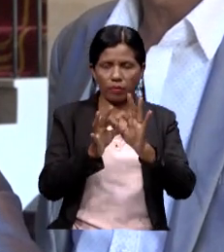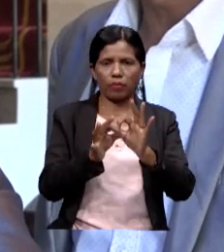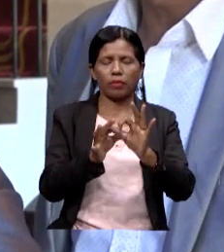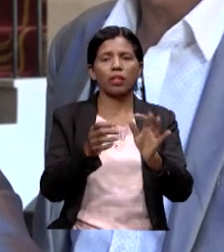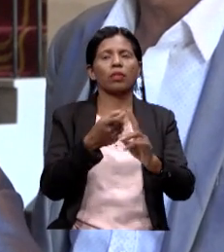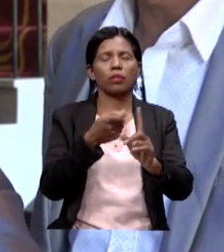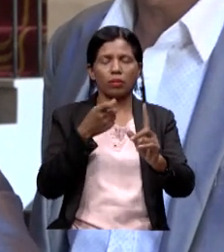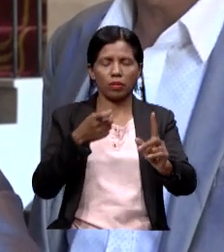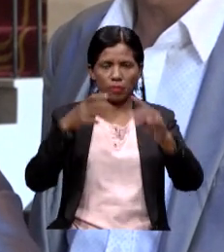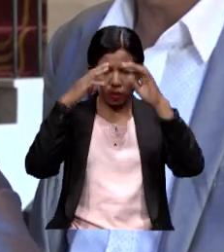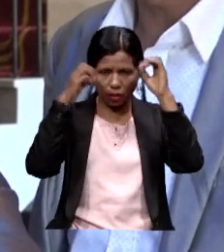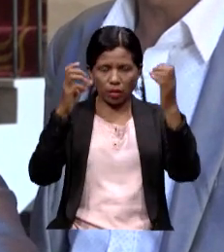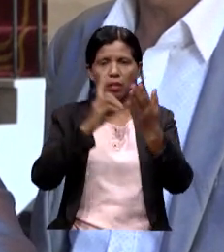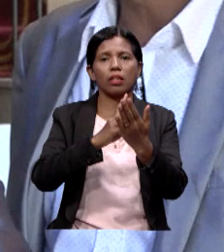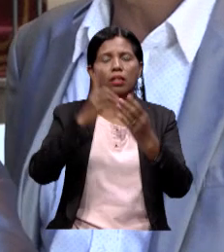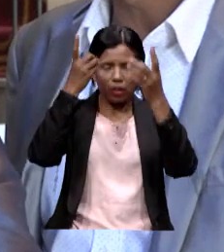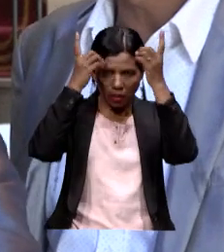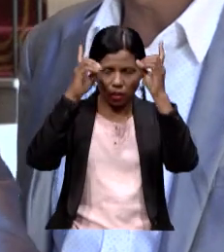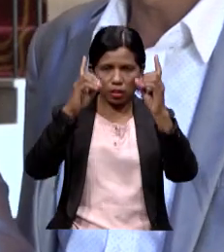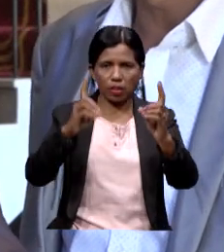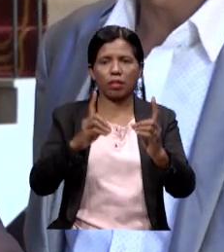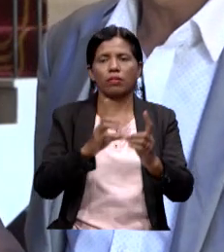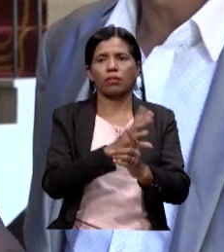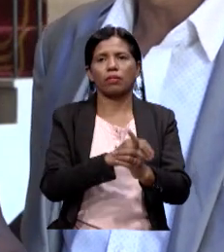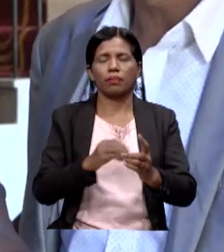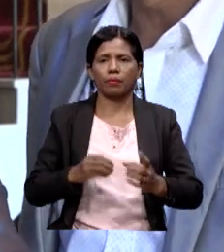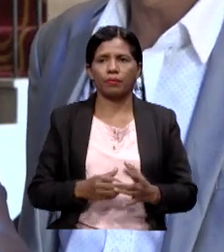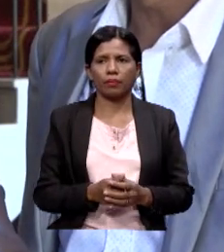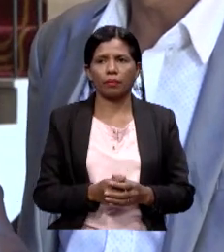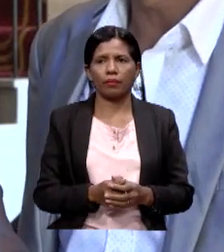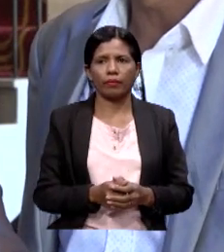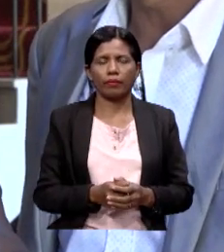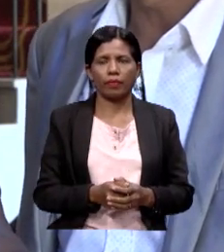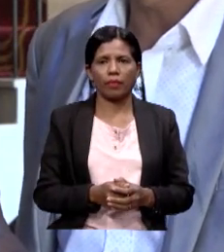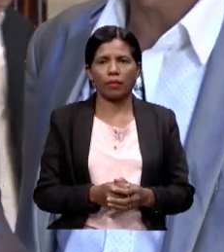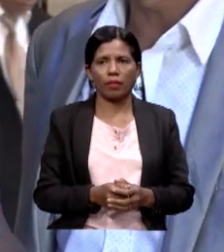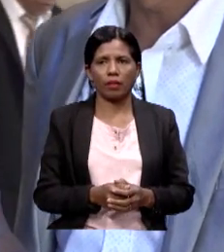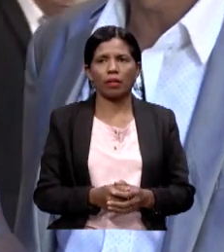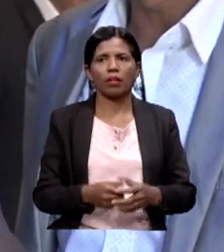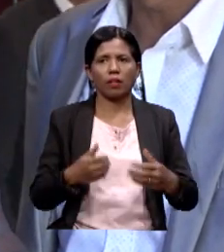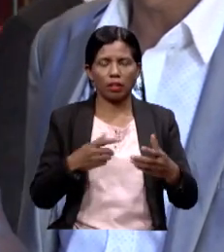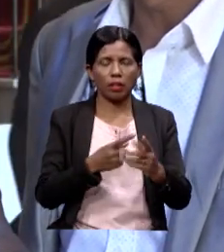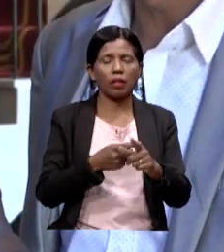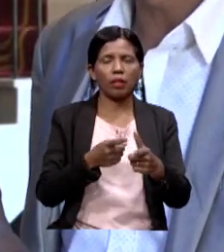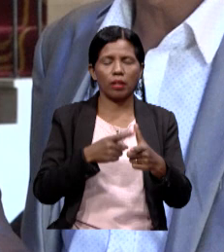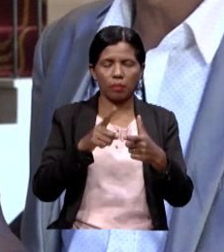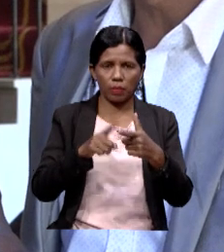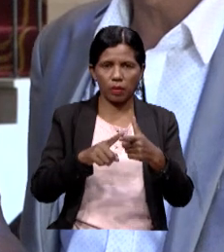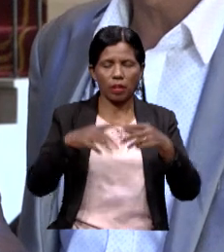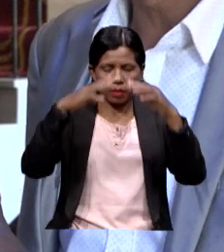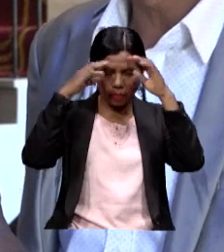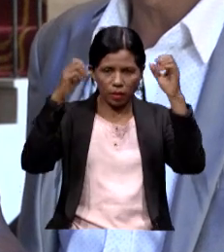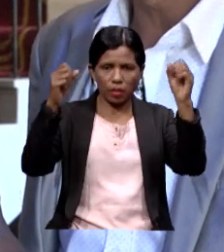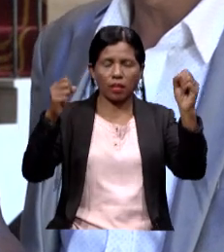Que ter uma eleição parlamentar. E ia previsto. Depois o presidente se for sair tempo agora, e depois